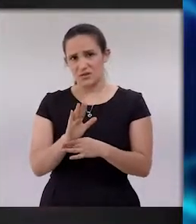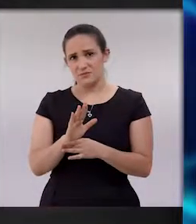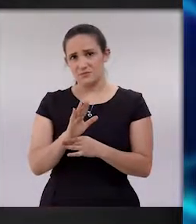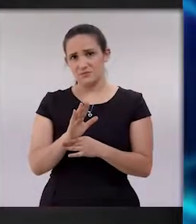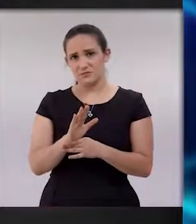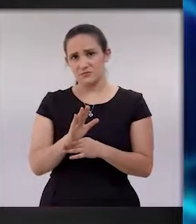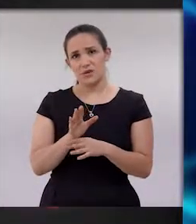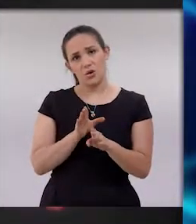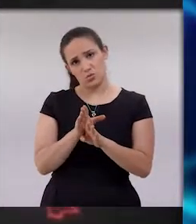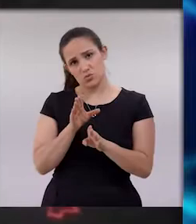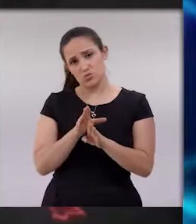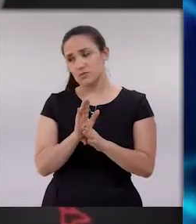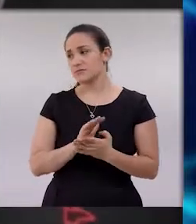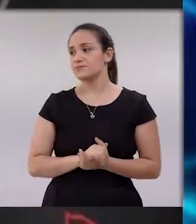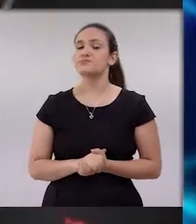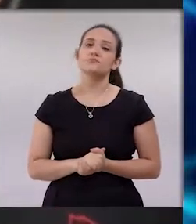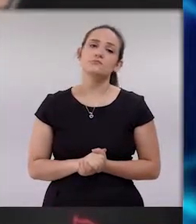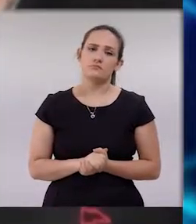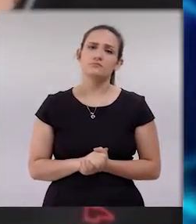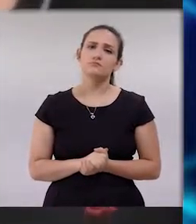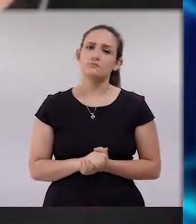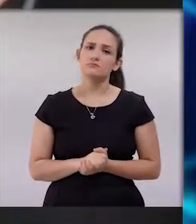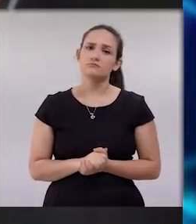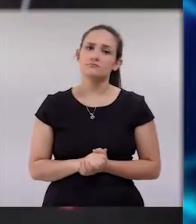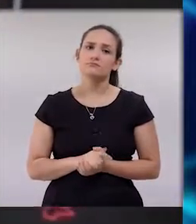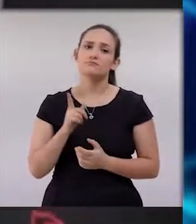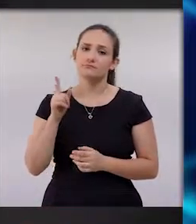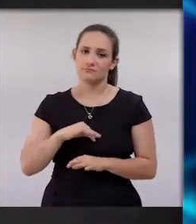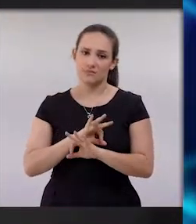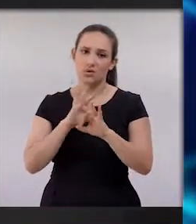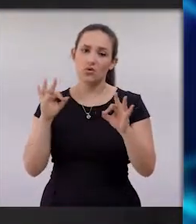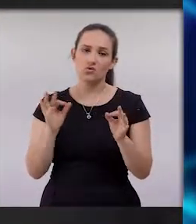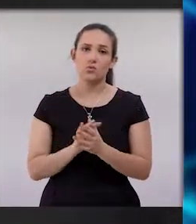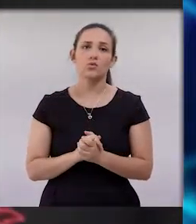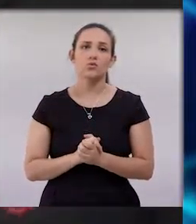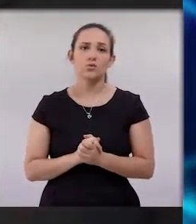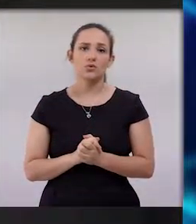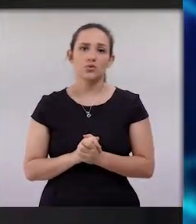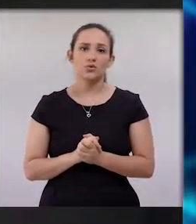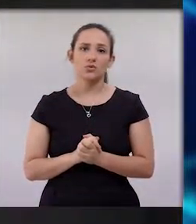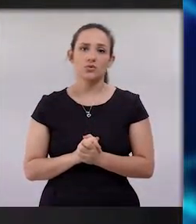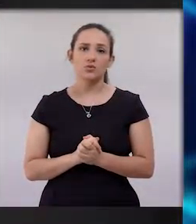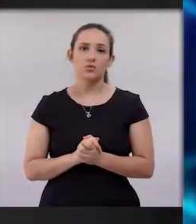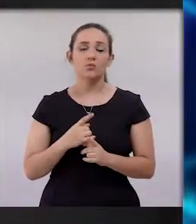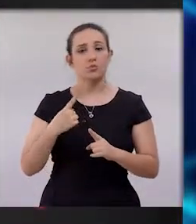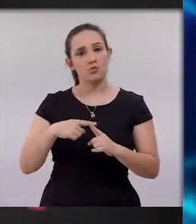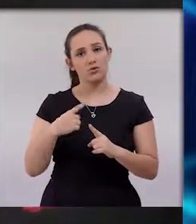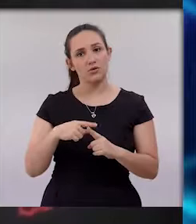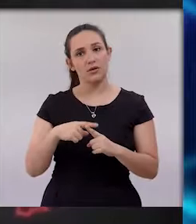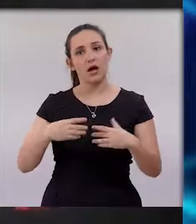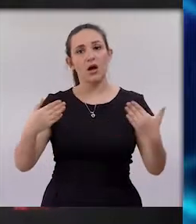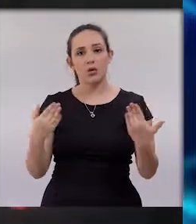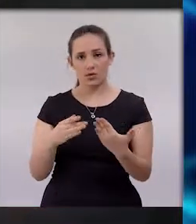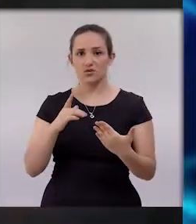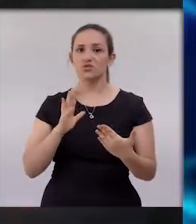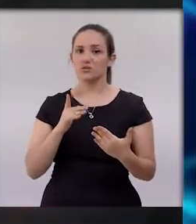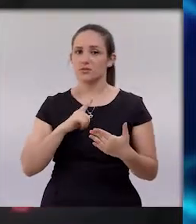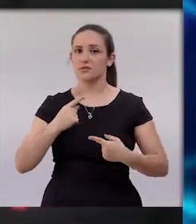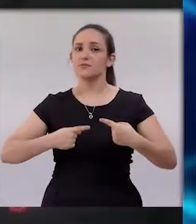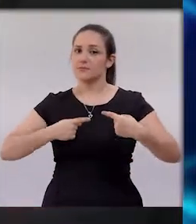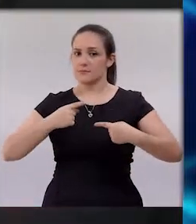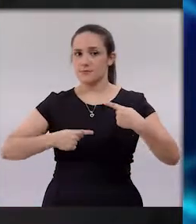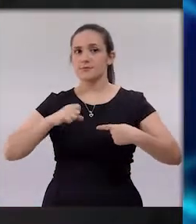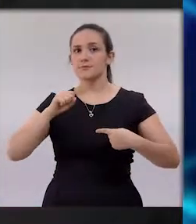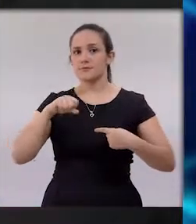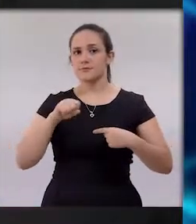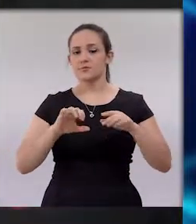Ótima pergunta, porque isso isso está, inclusive, sendo